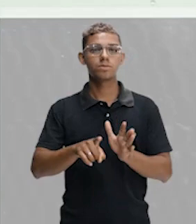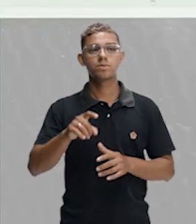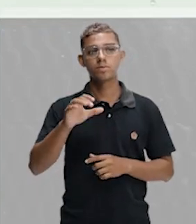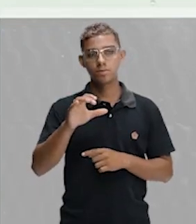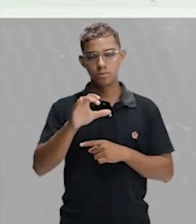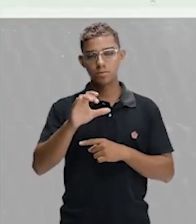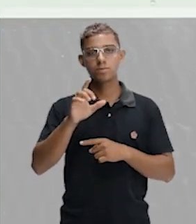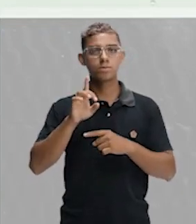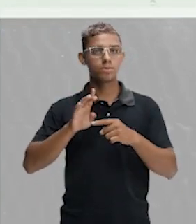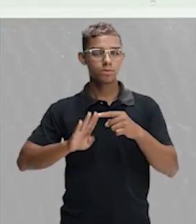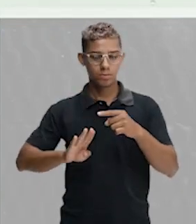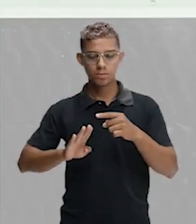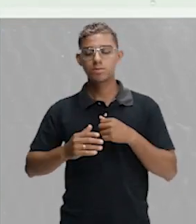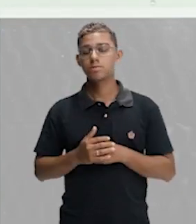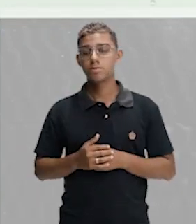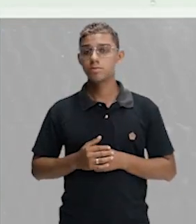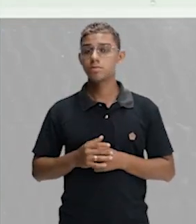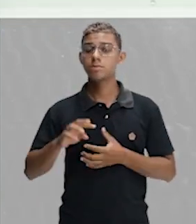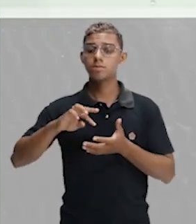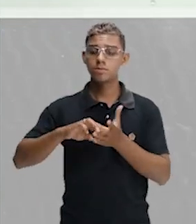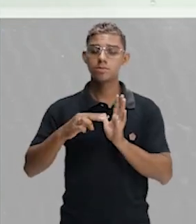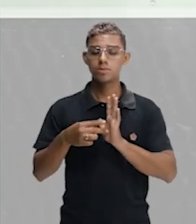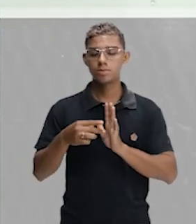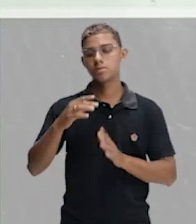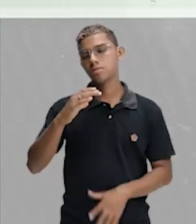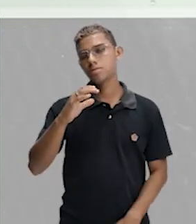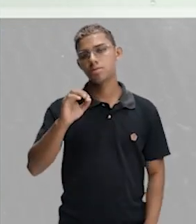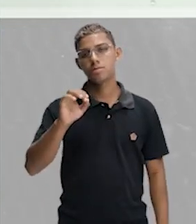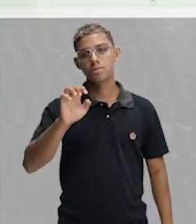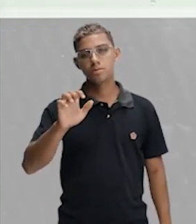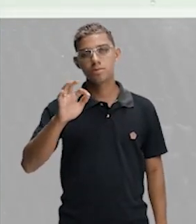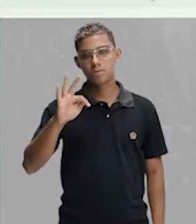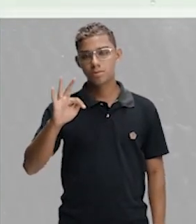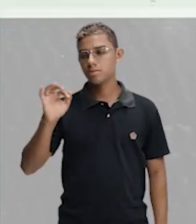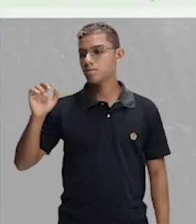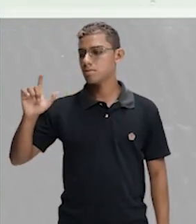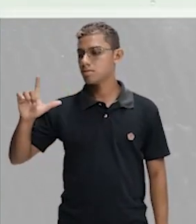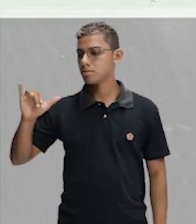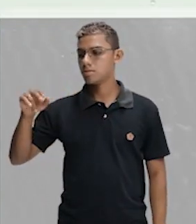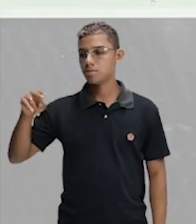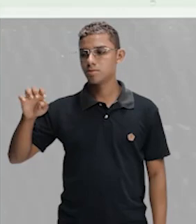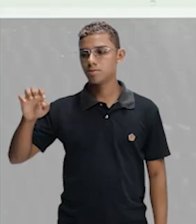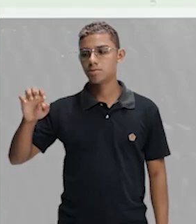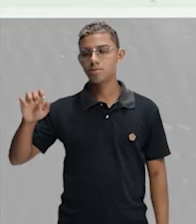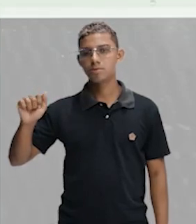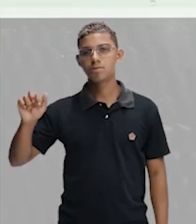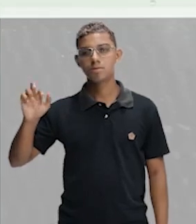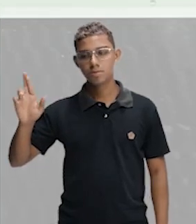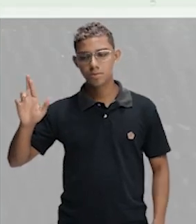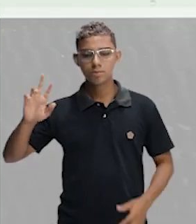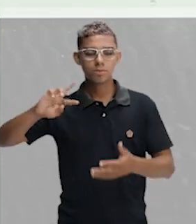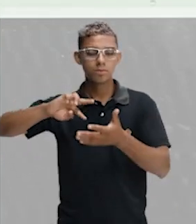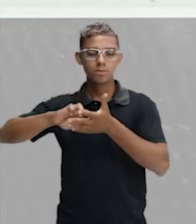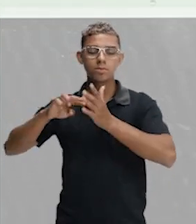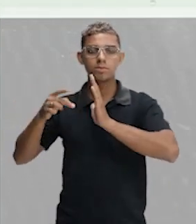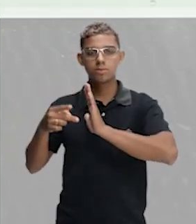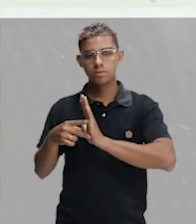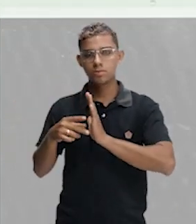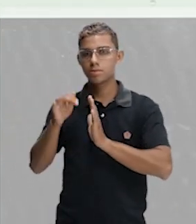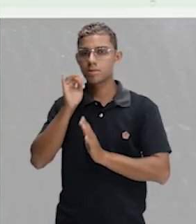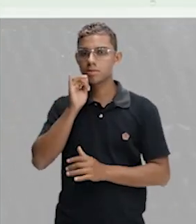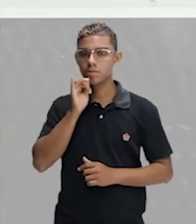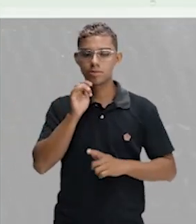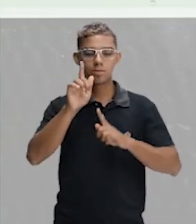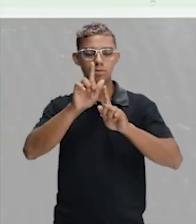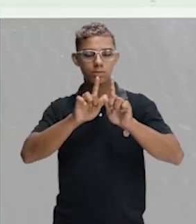linear mesmo se vocês lembrarem lá de função do primeiro grau na primeira série você vai lembrar Qual é linear é onde